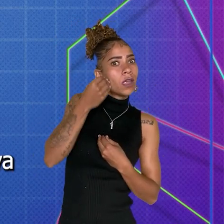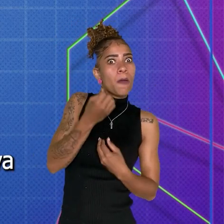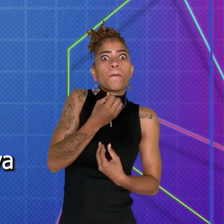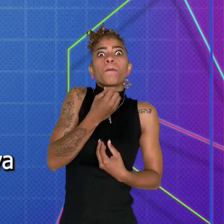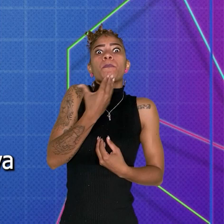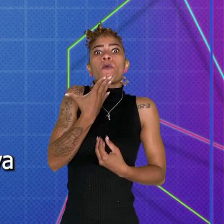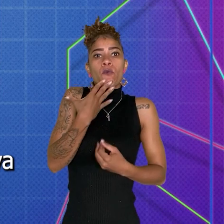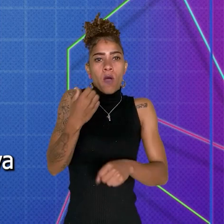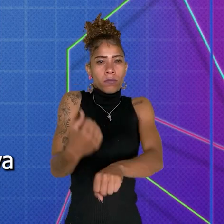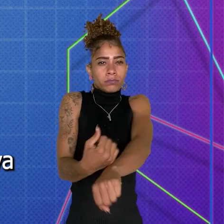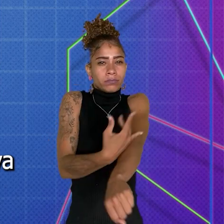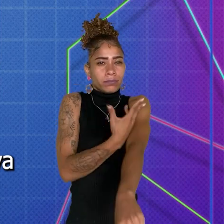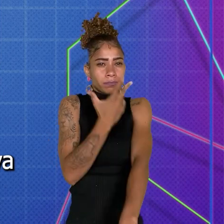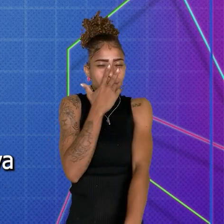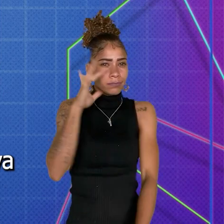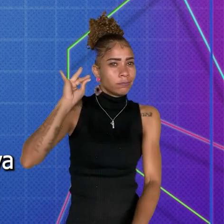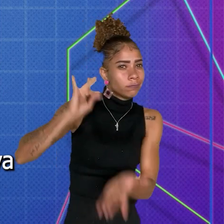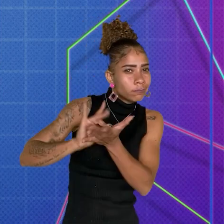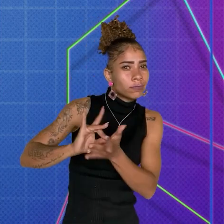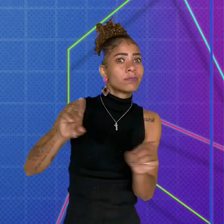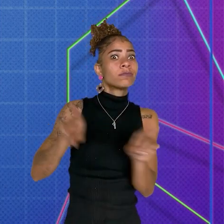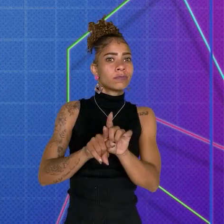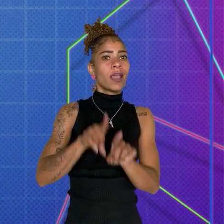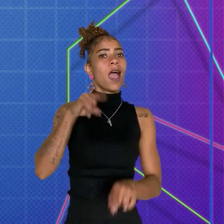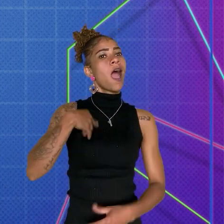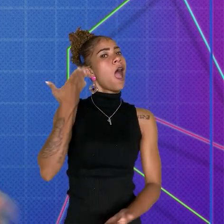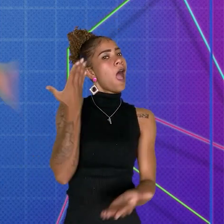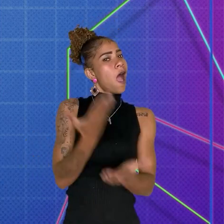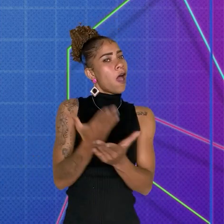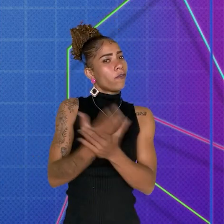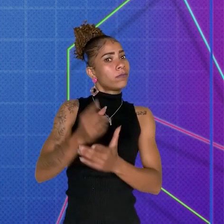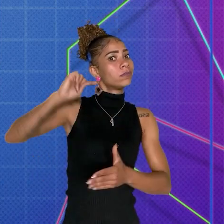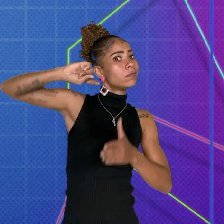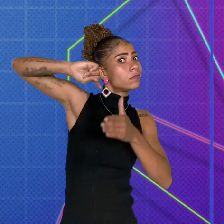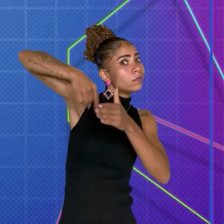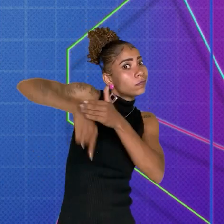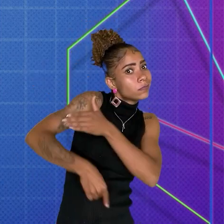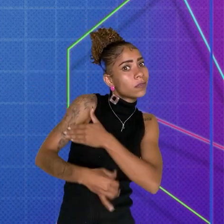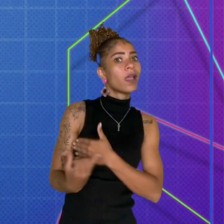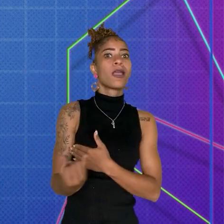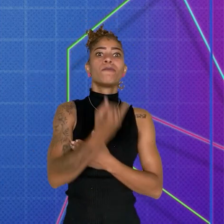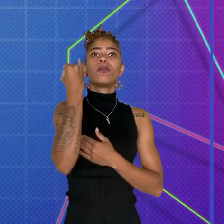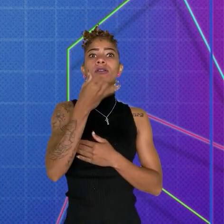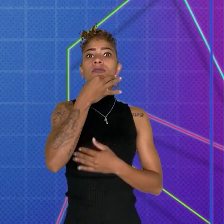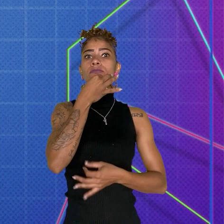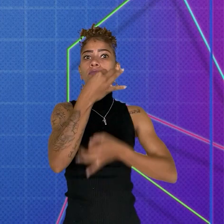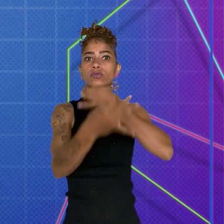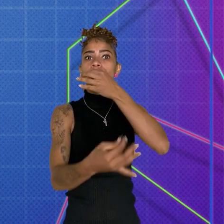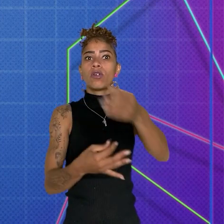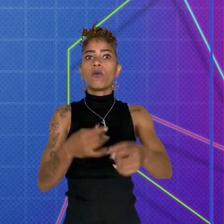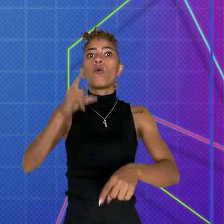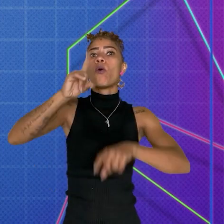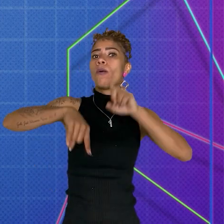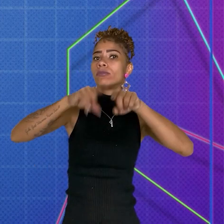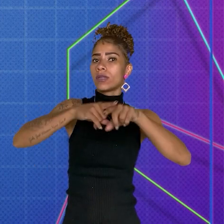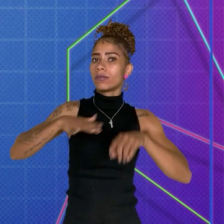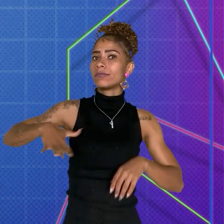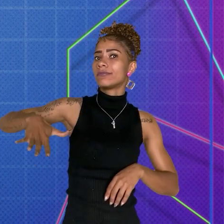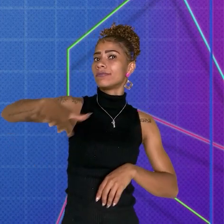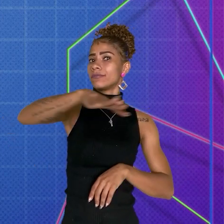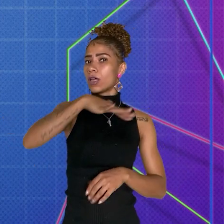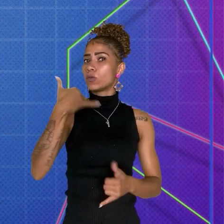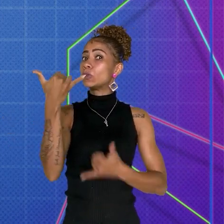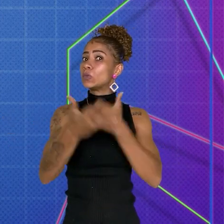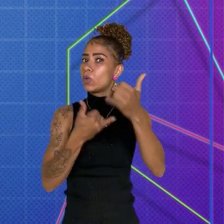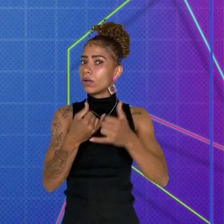experiência imersiva e emocionante para o jogador. Durante essa aula, vamos aprofundar a importância dos sons de objetos na ambientação